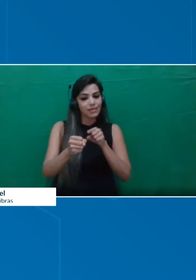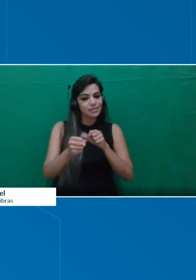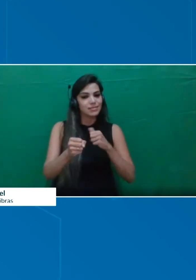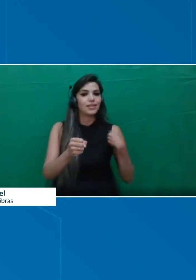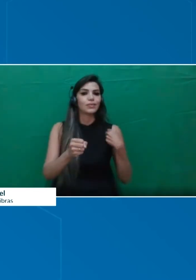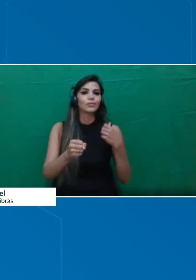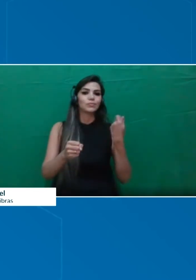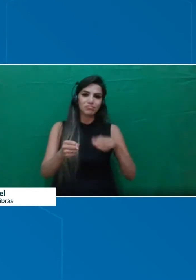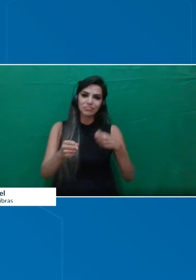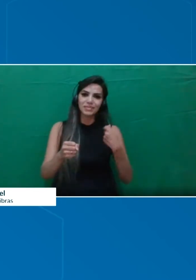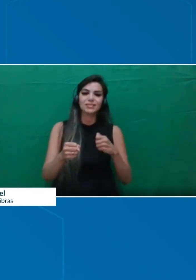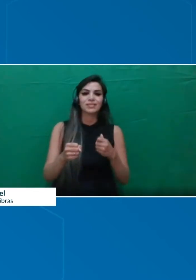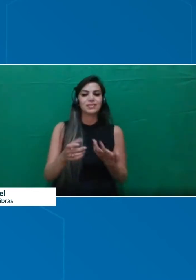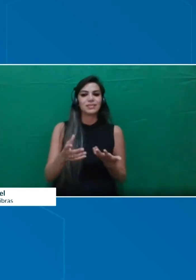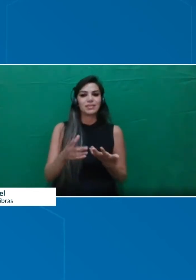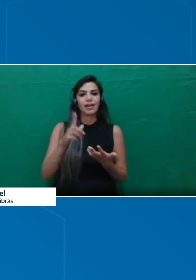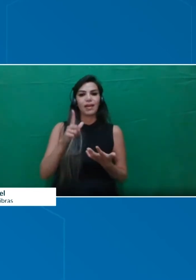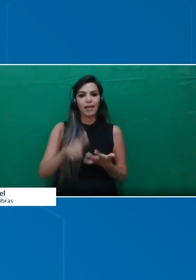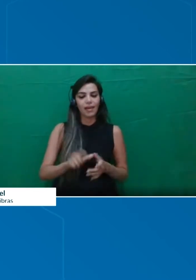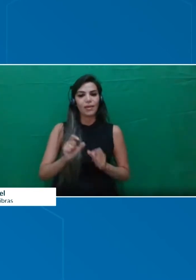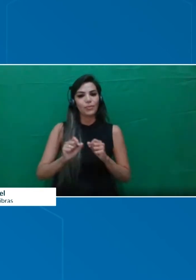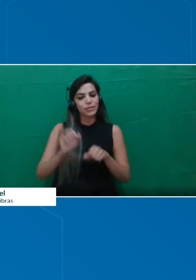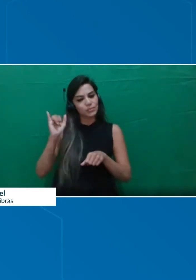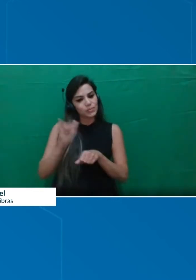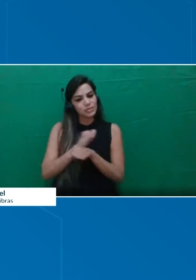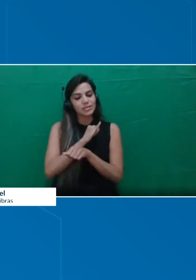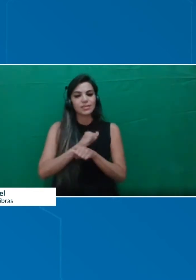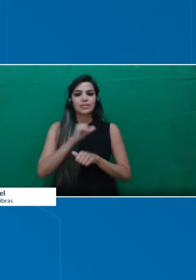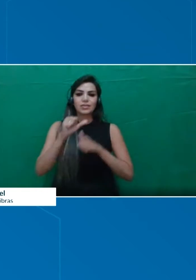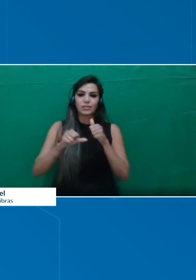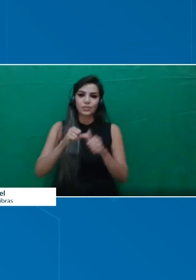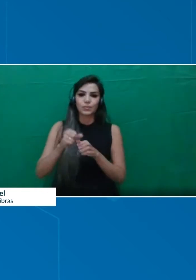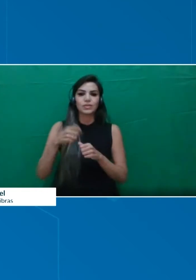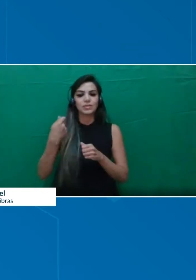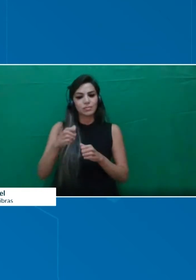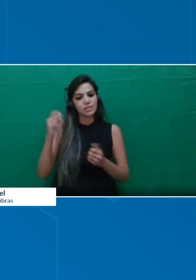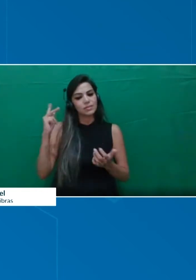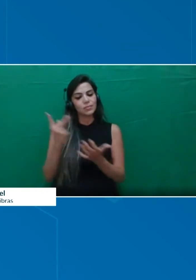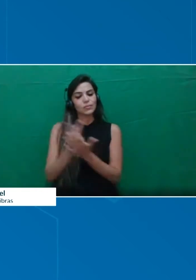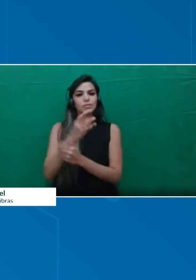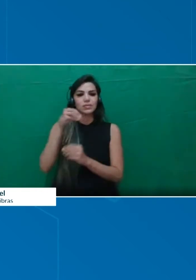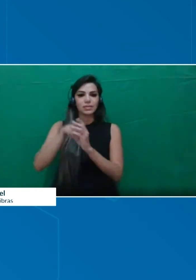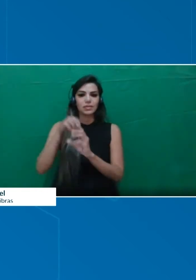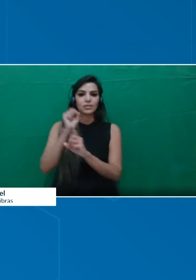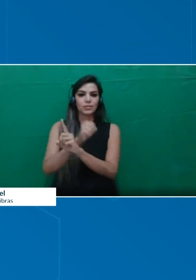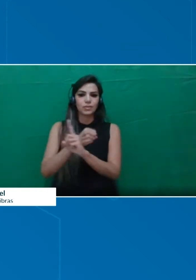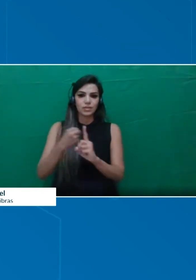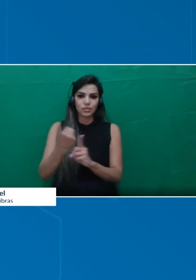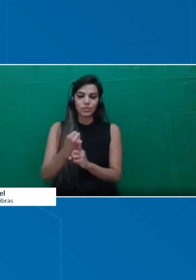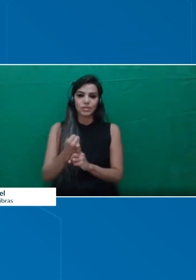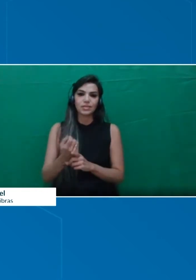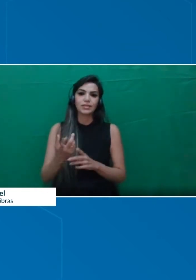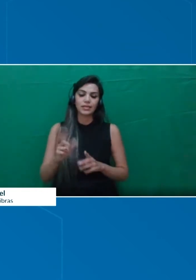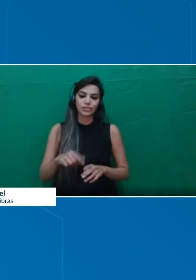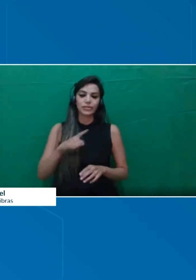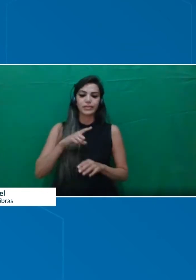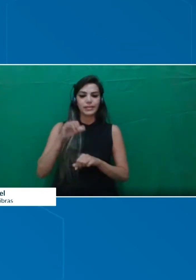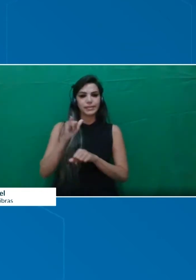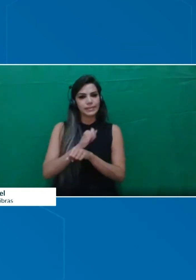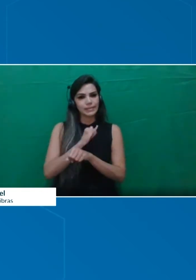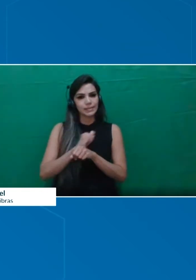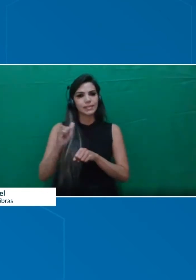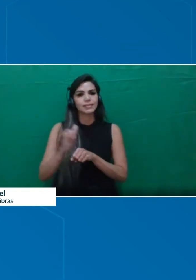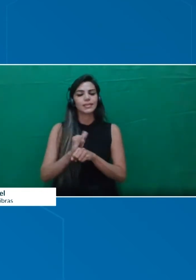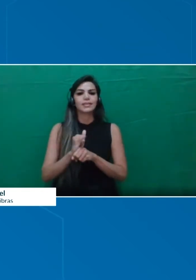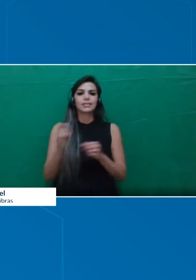mecanismo de mudança na nossa sociedade, sem dúvida nenhuma, são esses instrumentos de inclusão